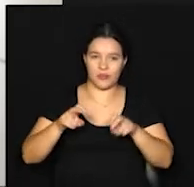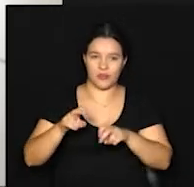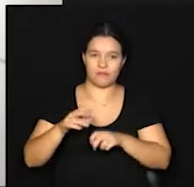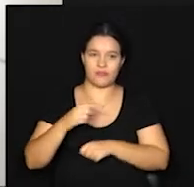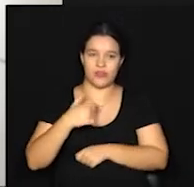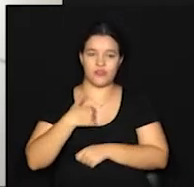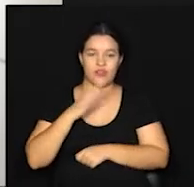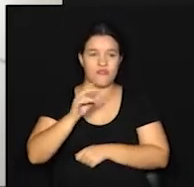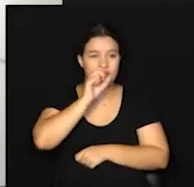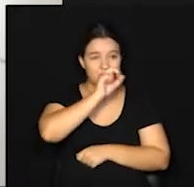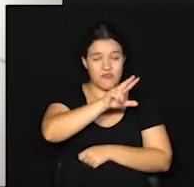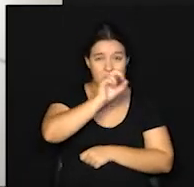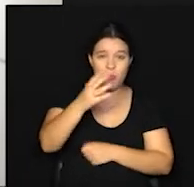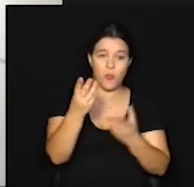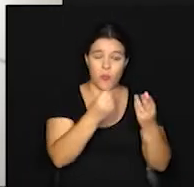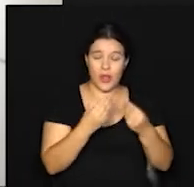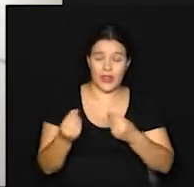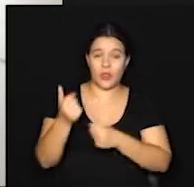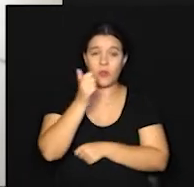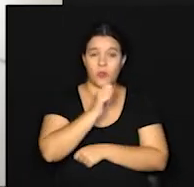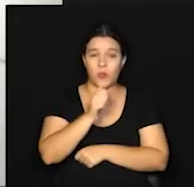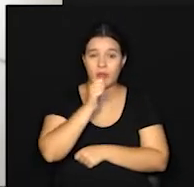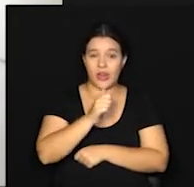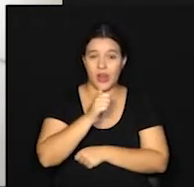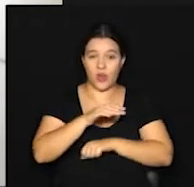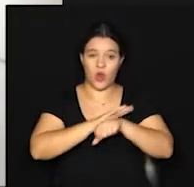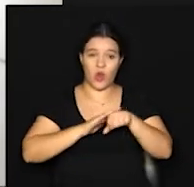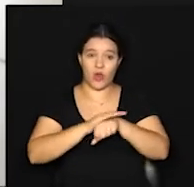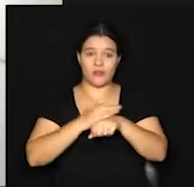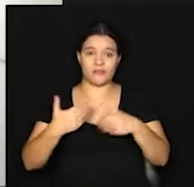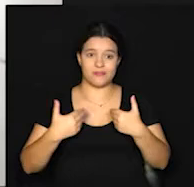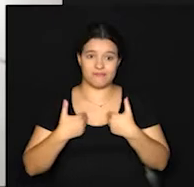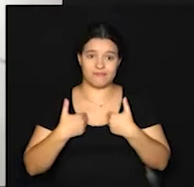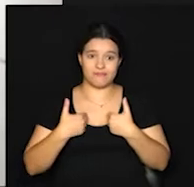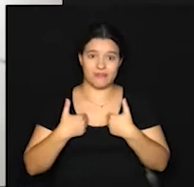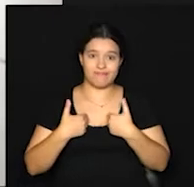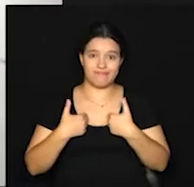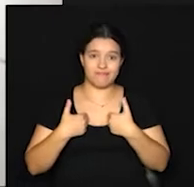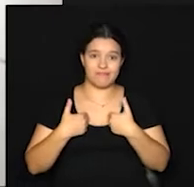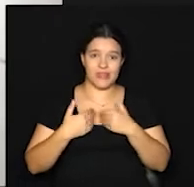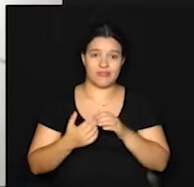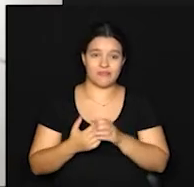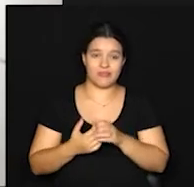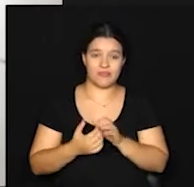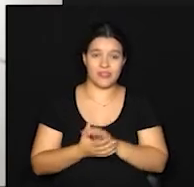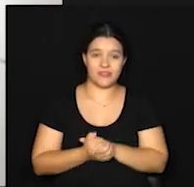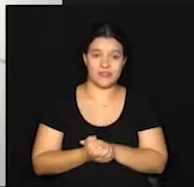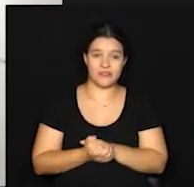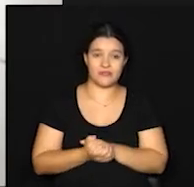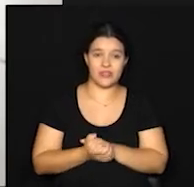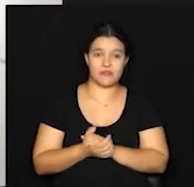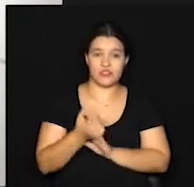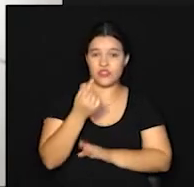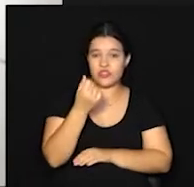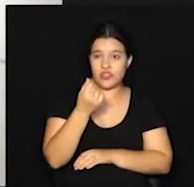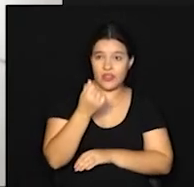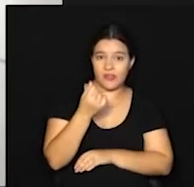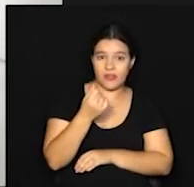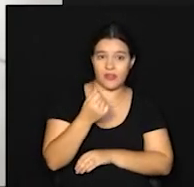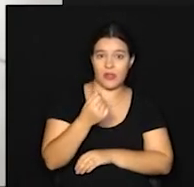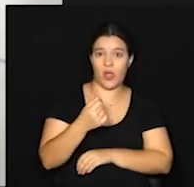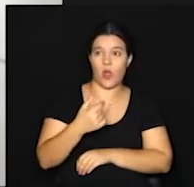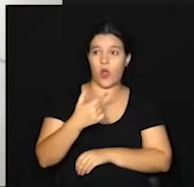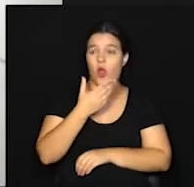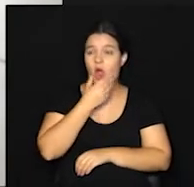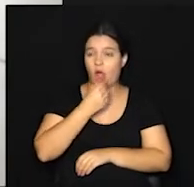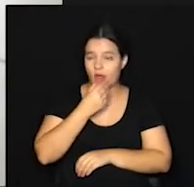eu já vi vários relatos de pessoas que vêm conversar comigo que, na verdade, elas não são dependentes econômicas, ao contrário, elas